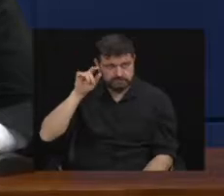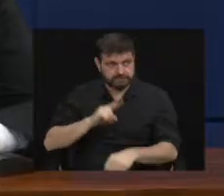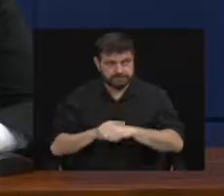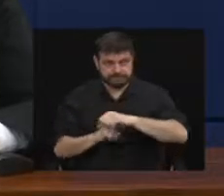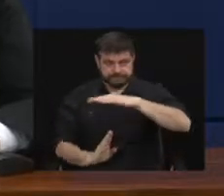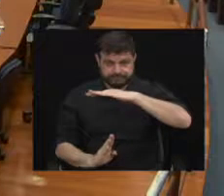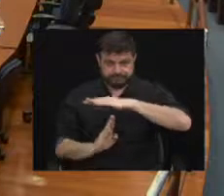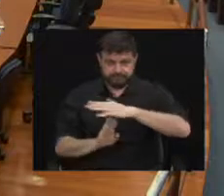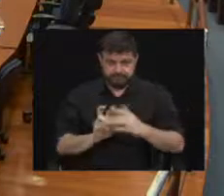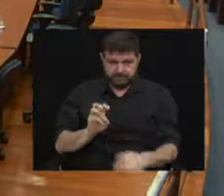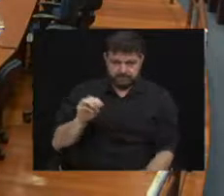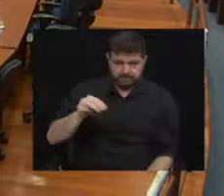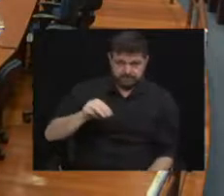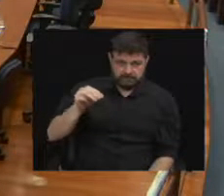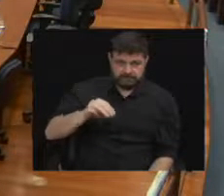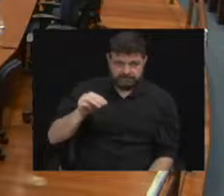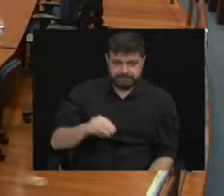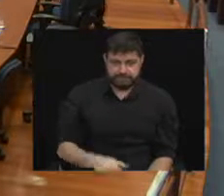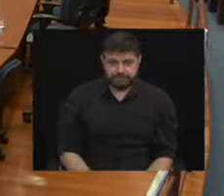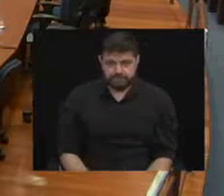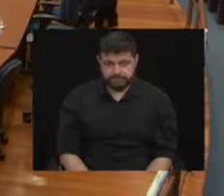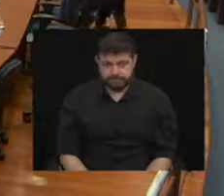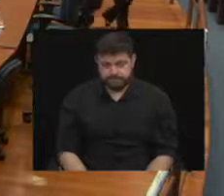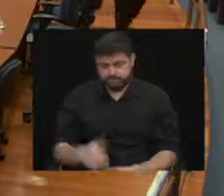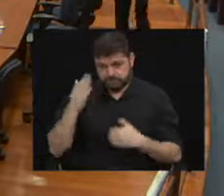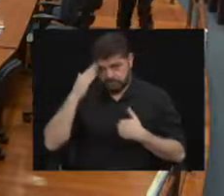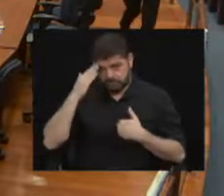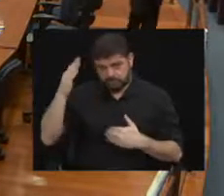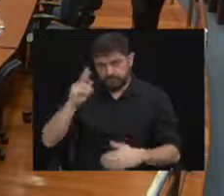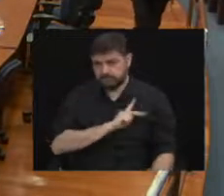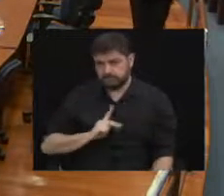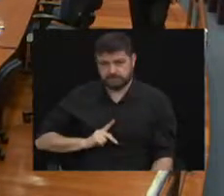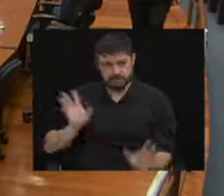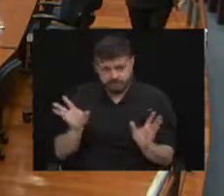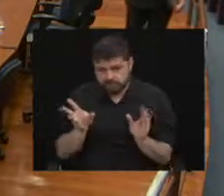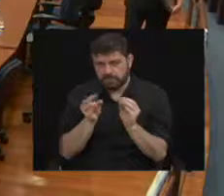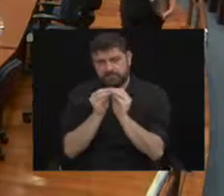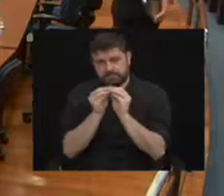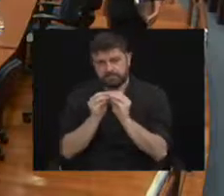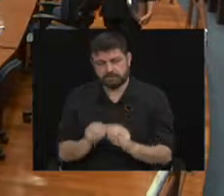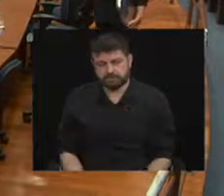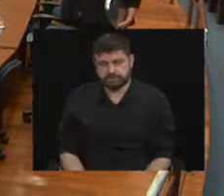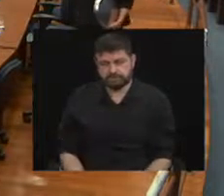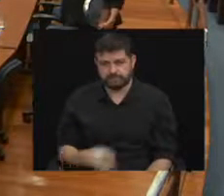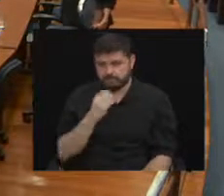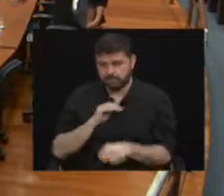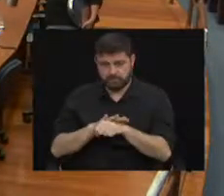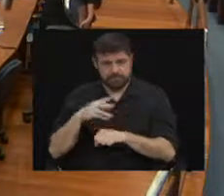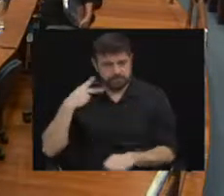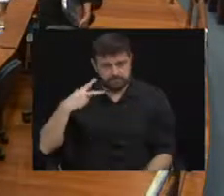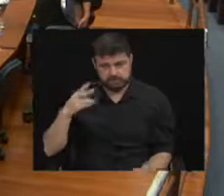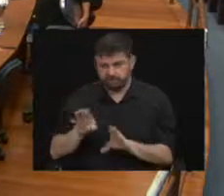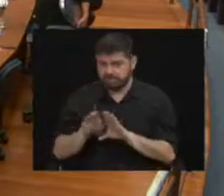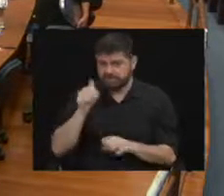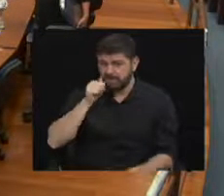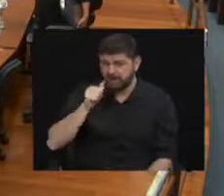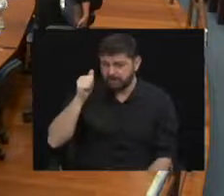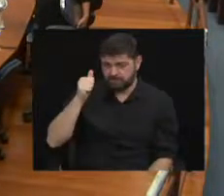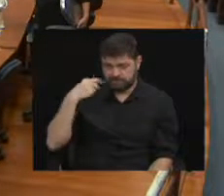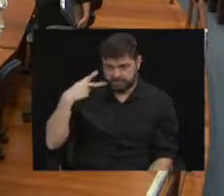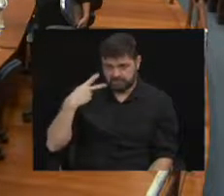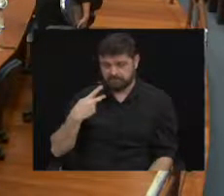E a gente está aqui fazendo o melhor. E se a gente fazer o melhor, a cidade vai para frente, sem dúvida nenhuma. Senhor presidente, isso aí são as